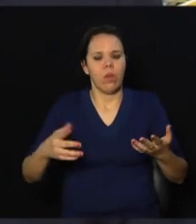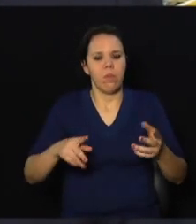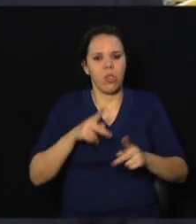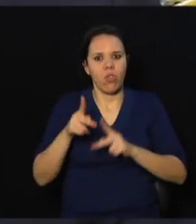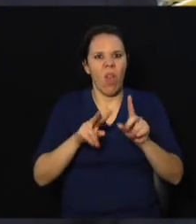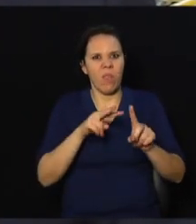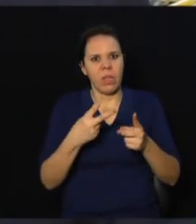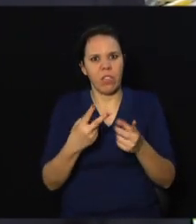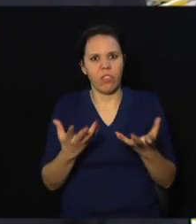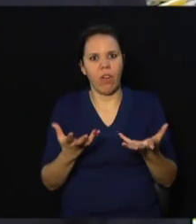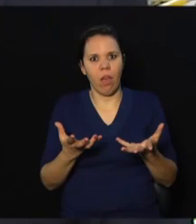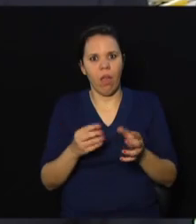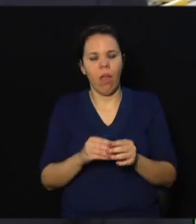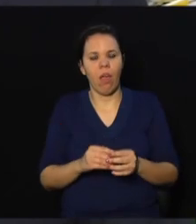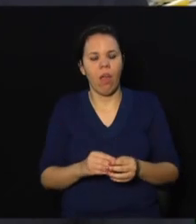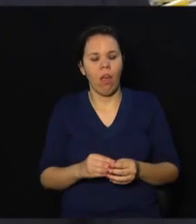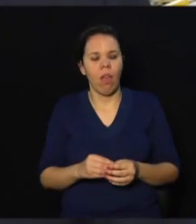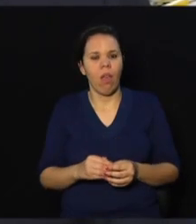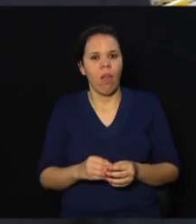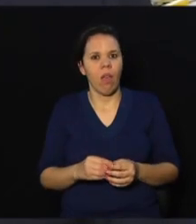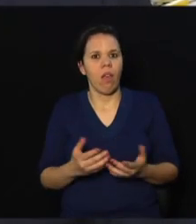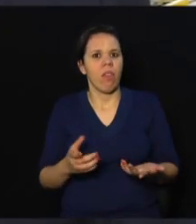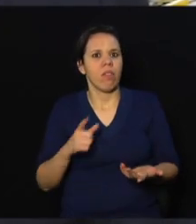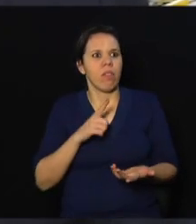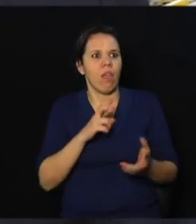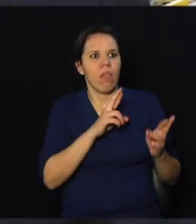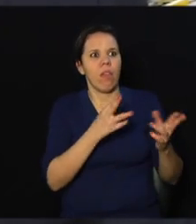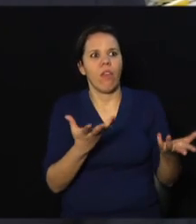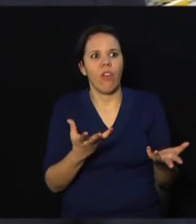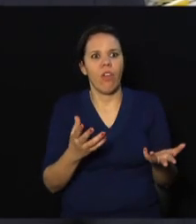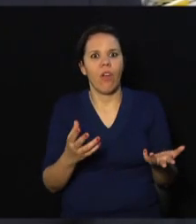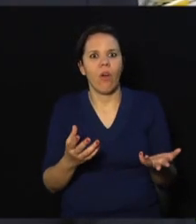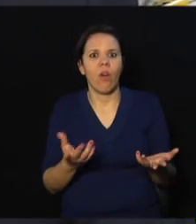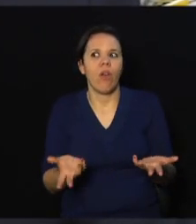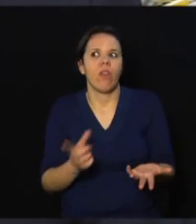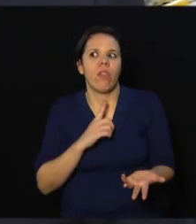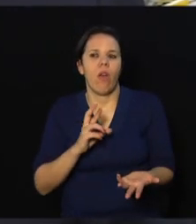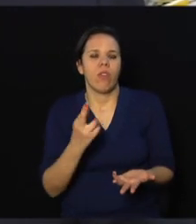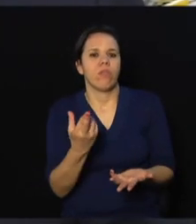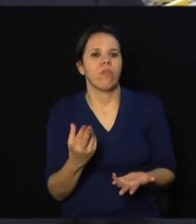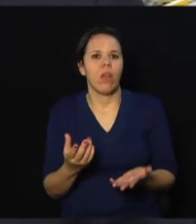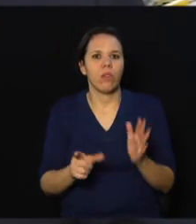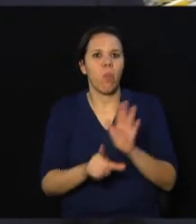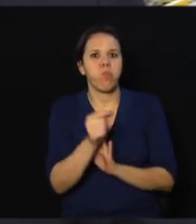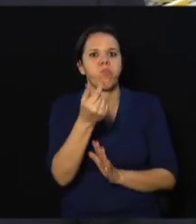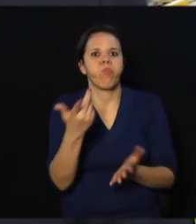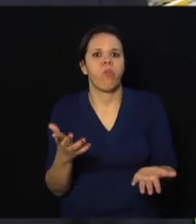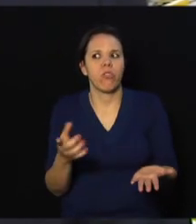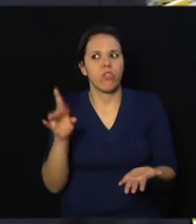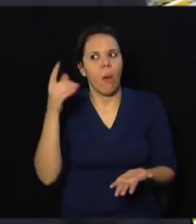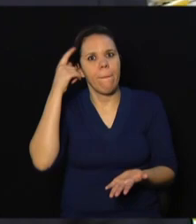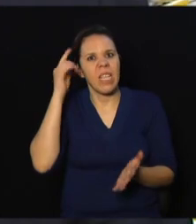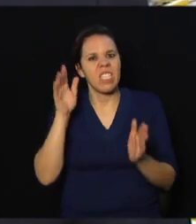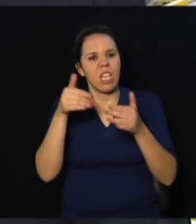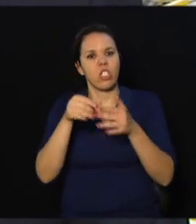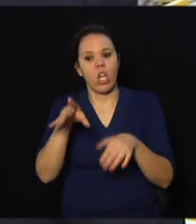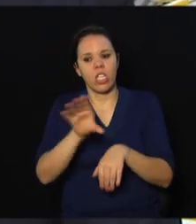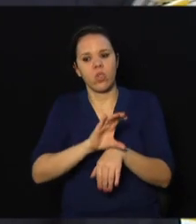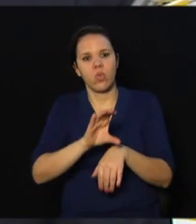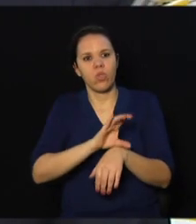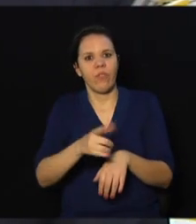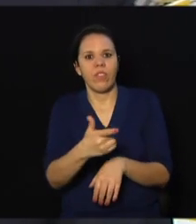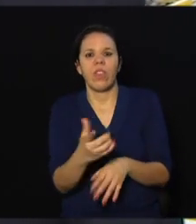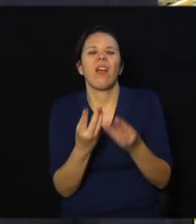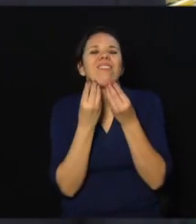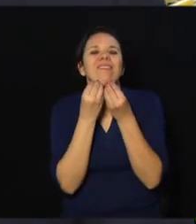do retorno financeiro. Então, se ele se focar só nesses cursos, ele pode não estar usufruindo, das vezes, de qualidades